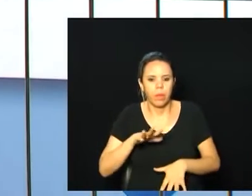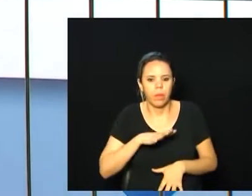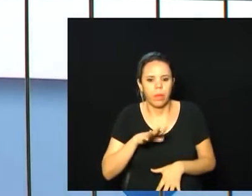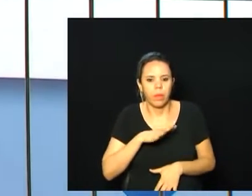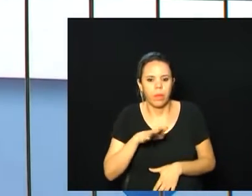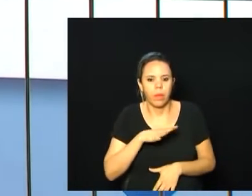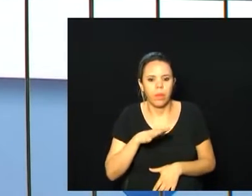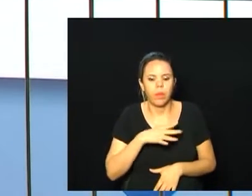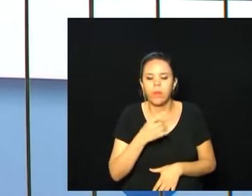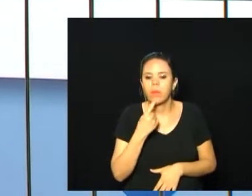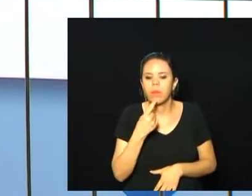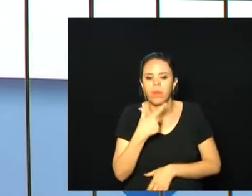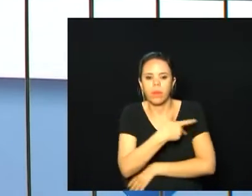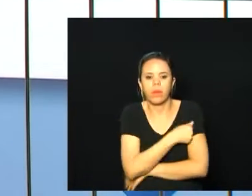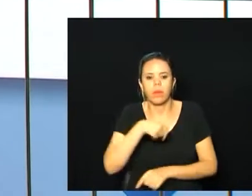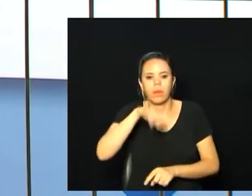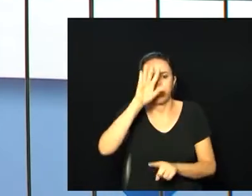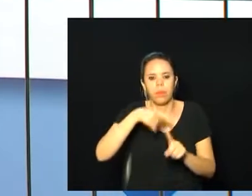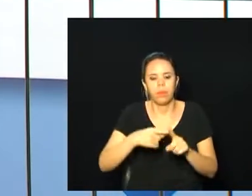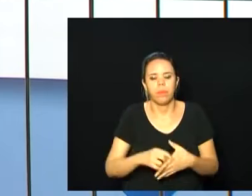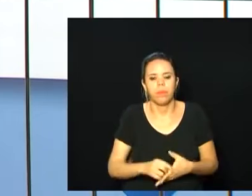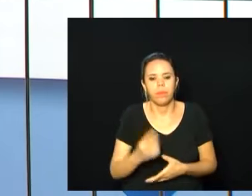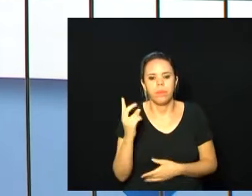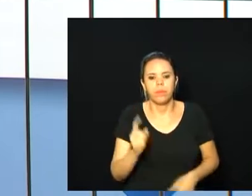chamado Campinas Vacina Mais. Foram